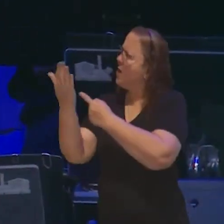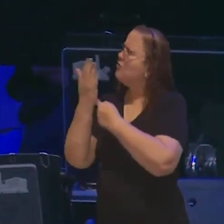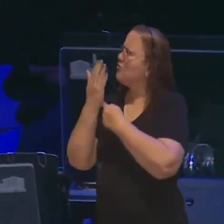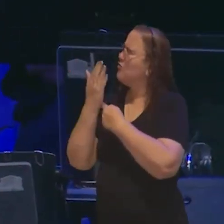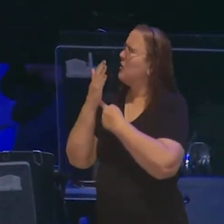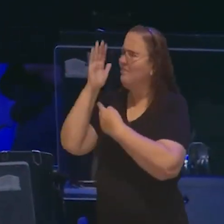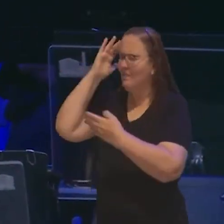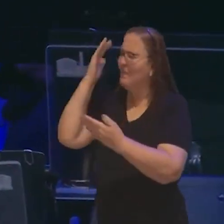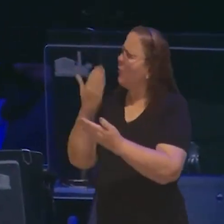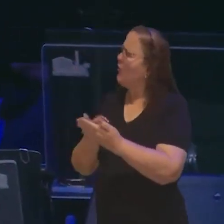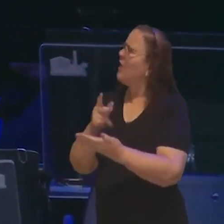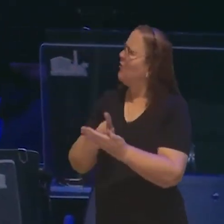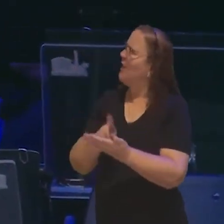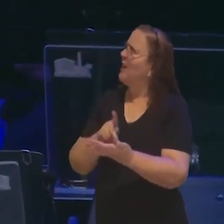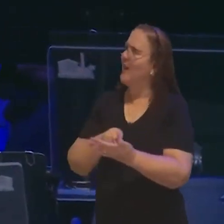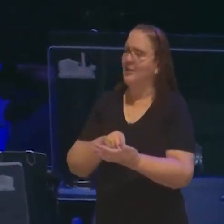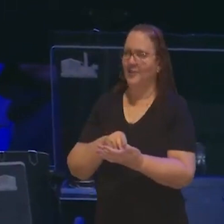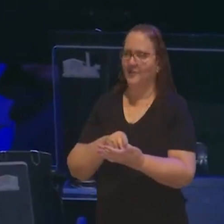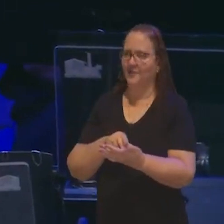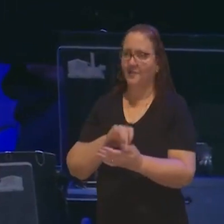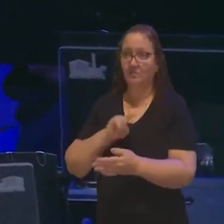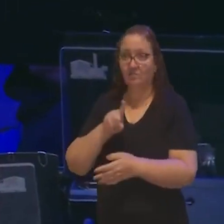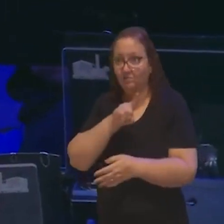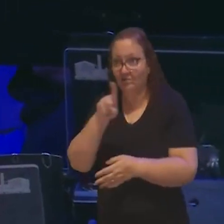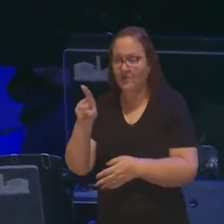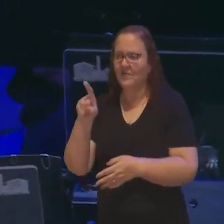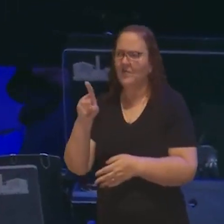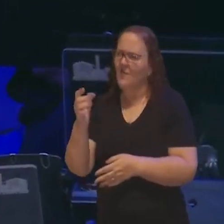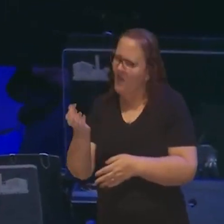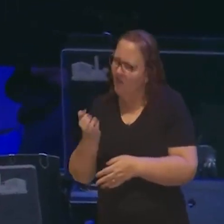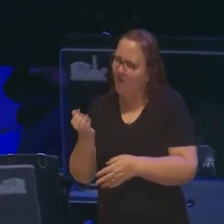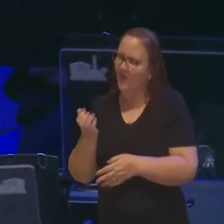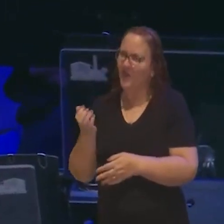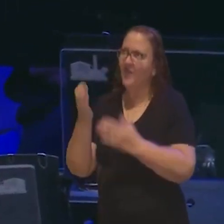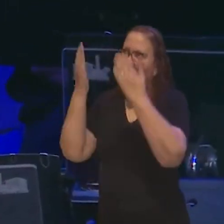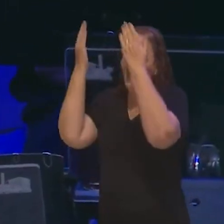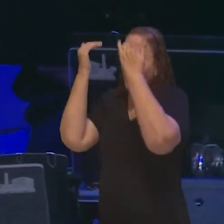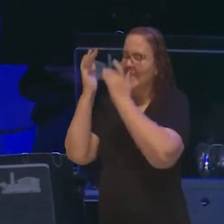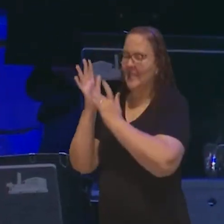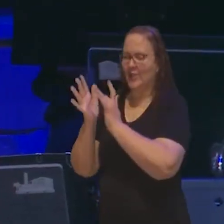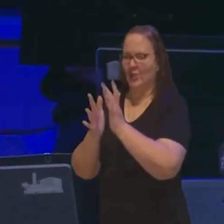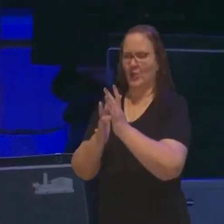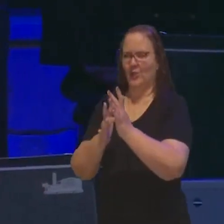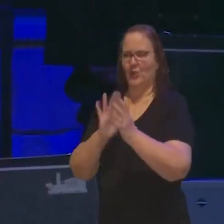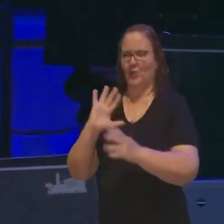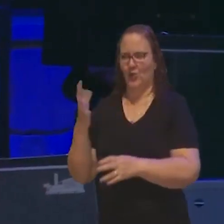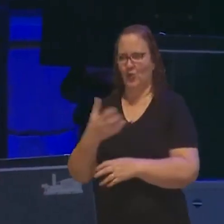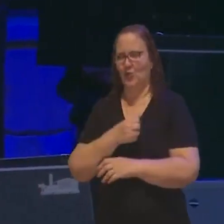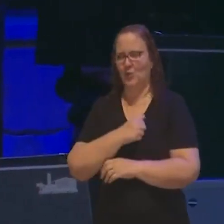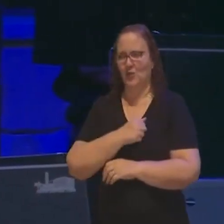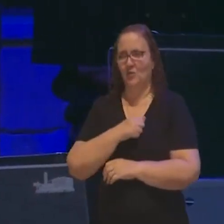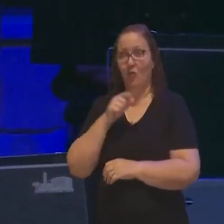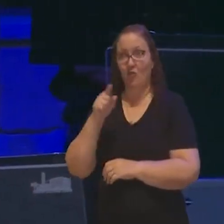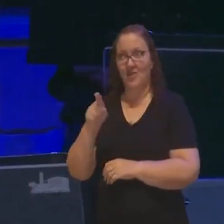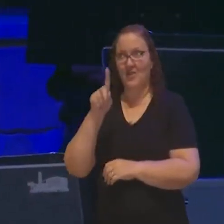incredulidade. Se você deseja fazer esta oração, você com Deus,